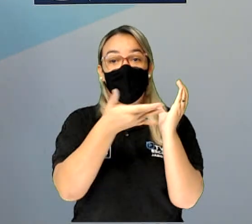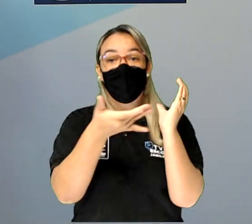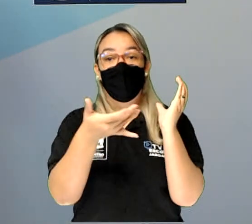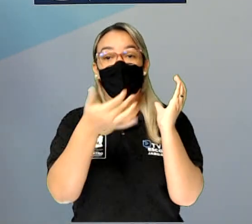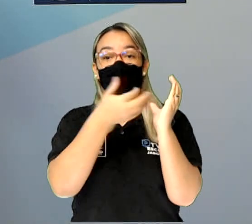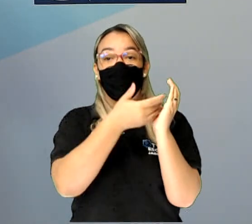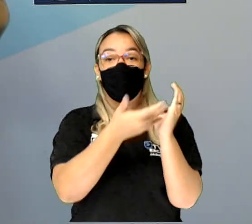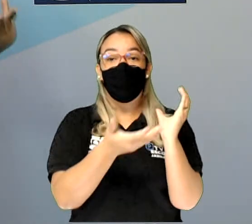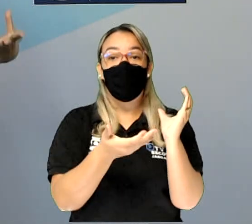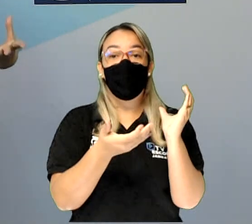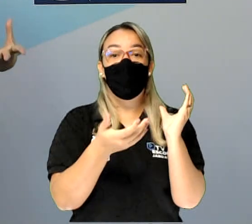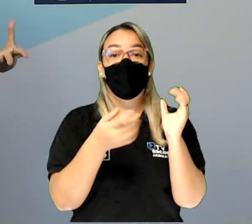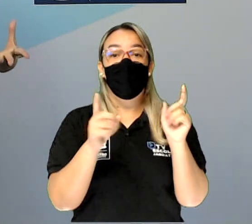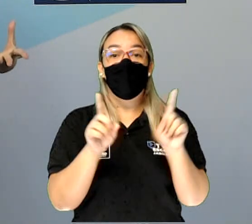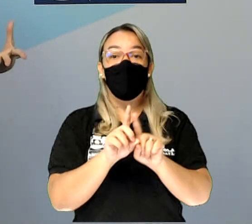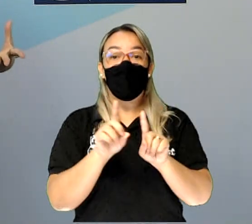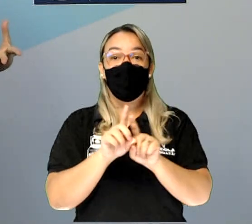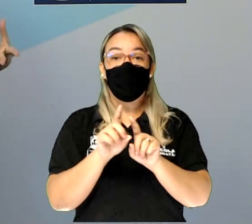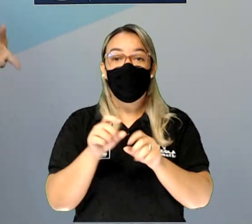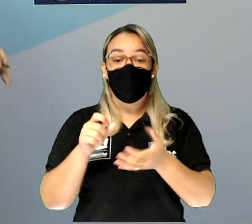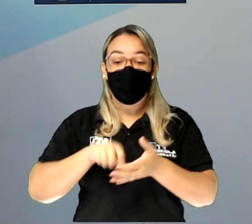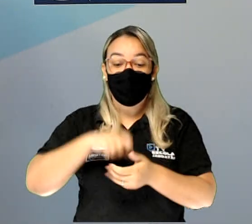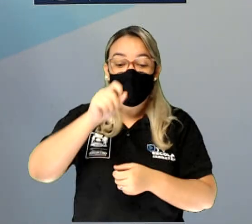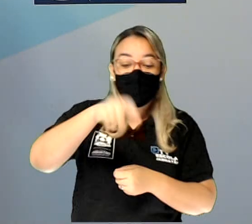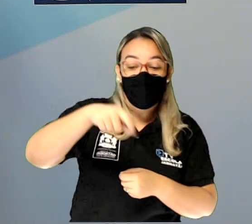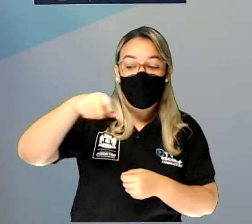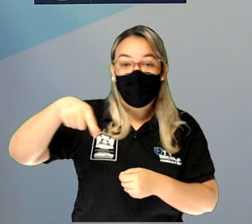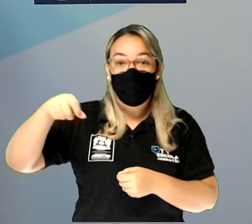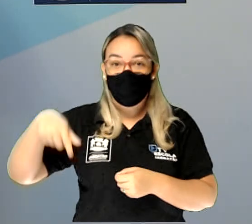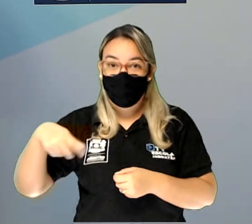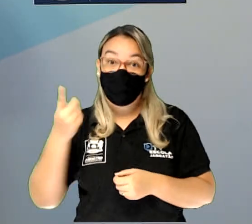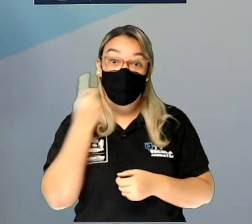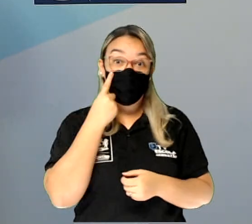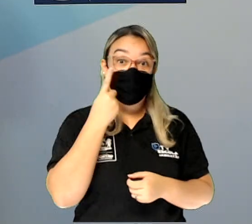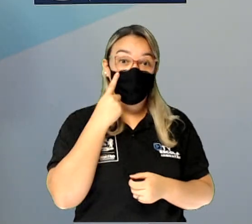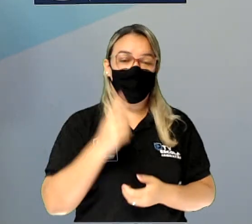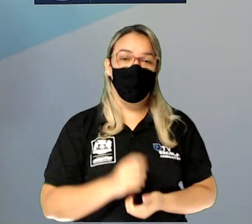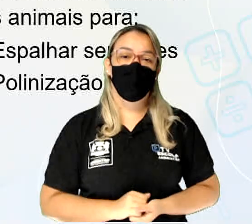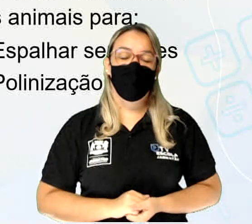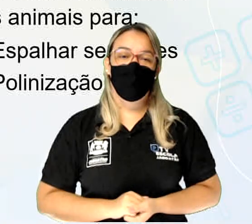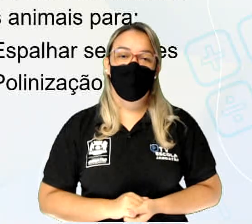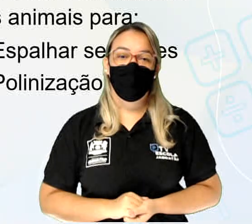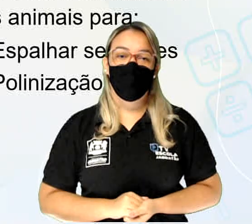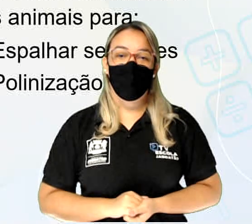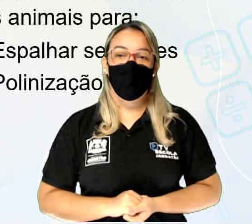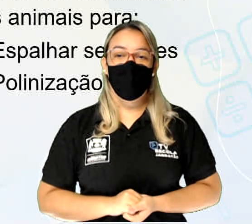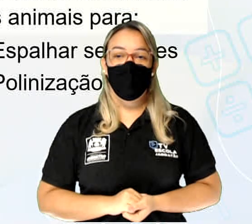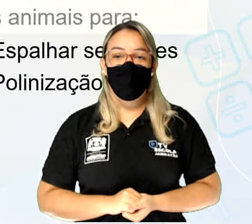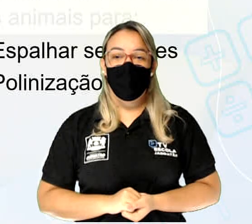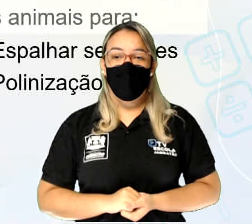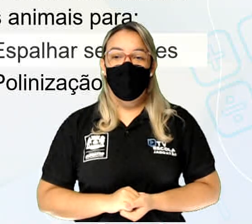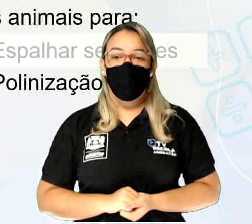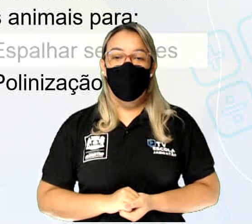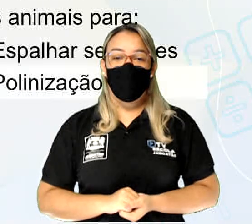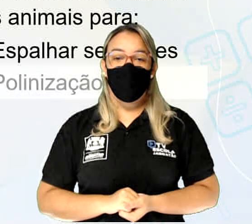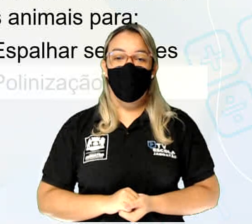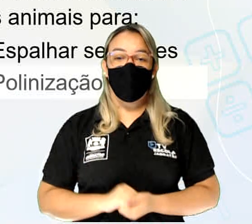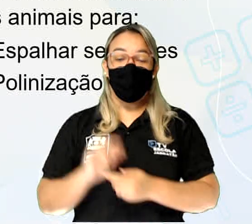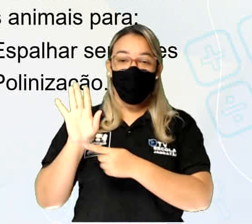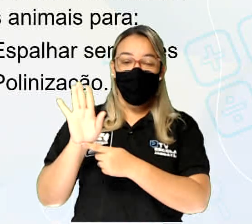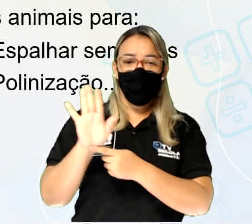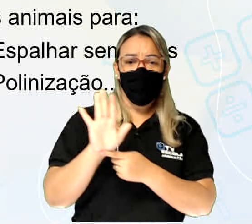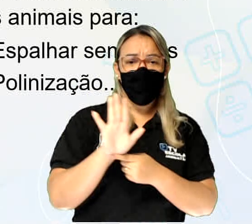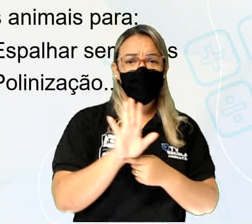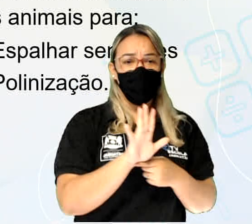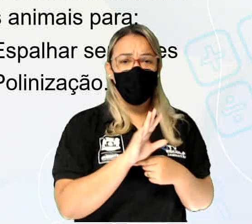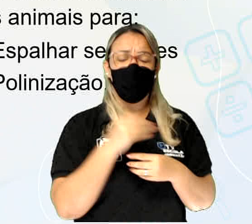polinização, para dispersão de sementes. Vamos mais na frente? Olha só, vou mostrar para vocês como